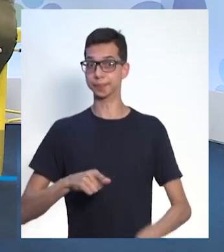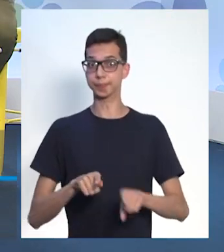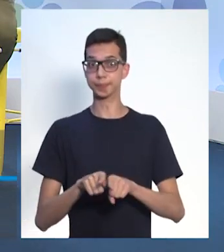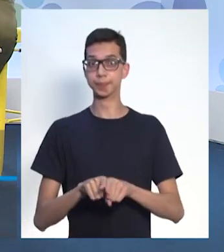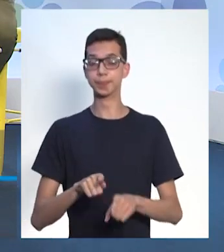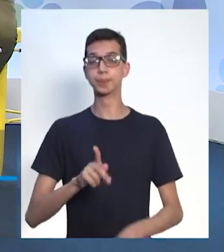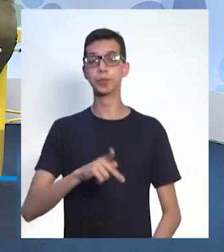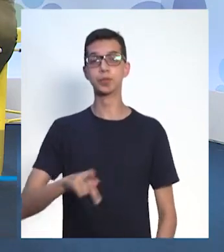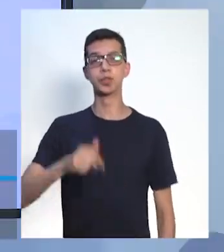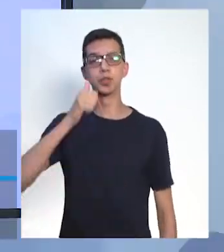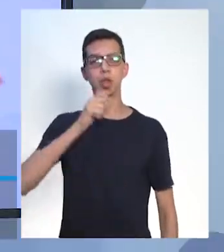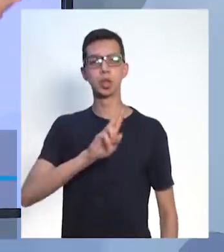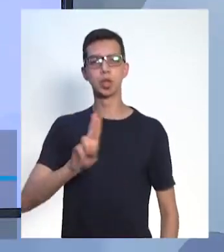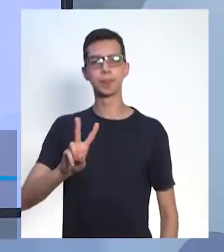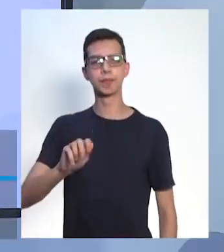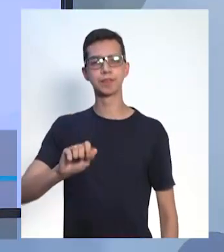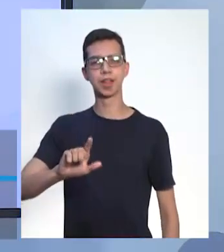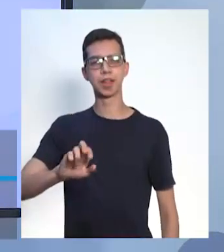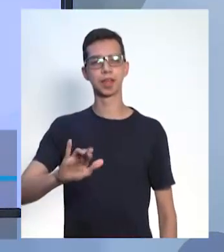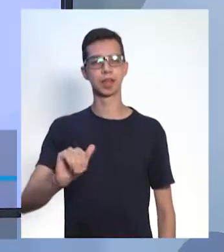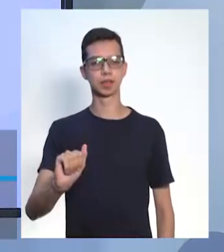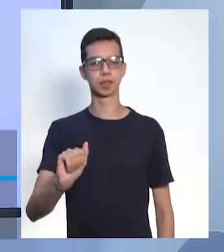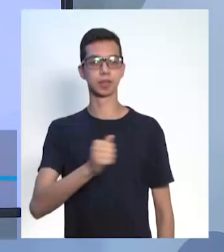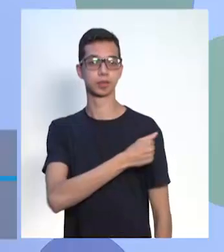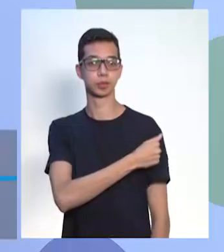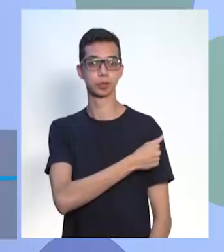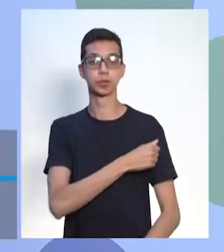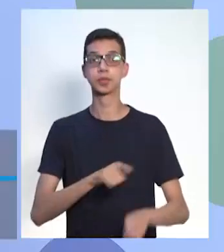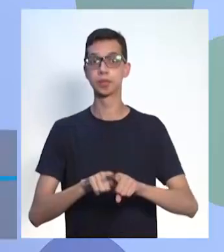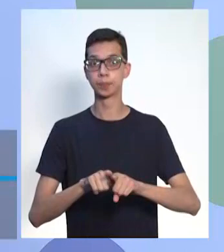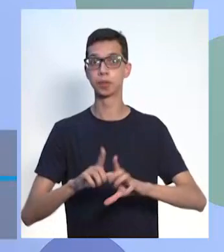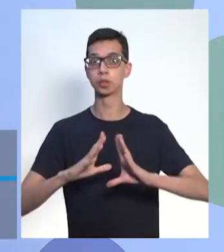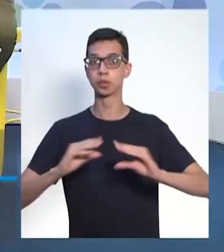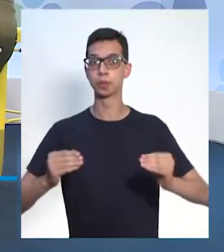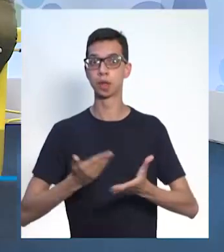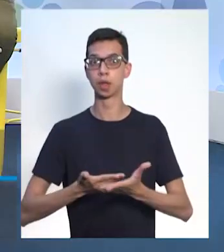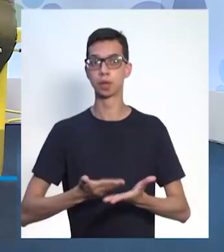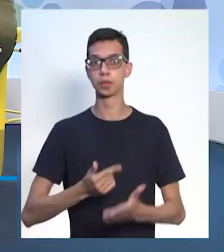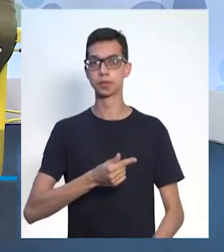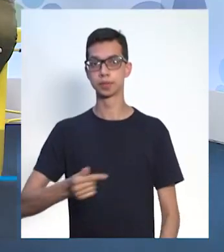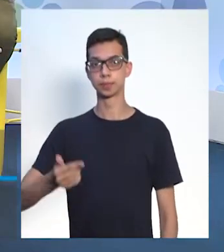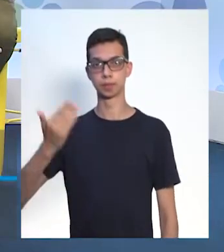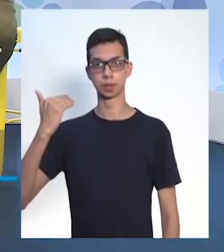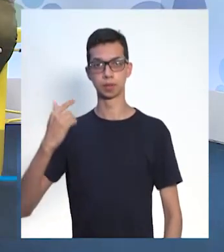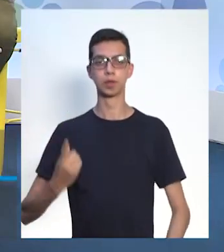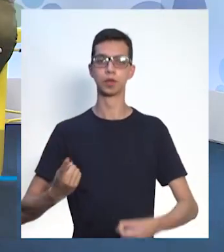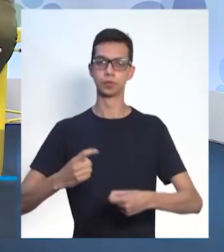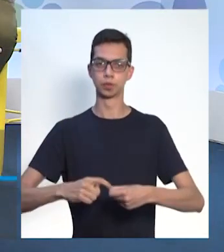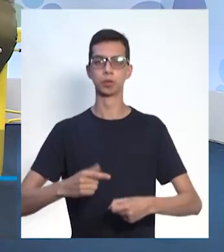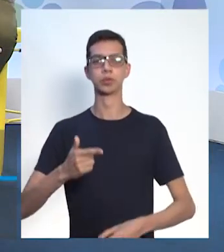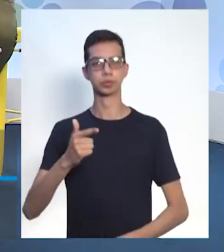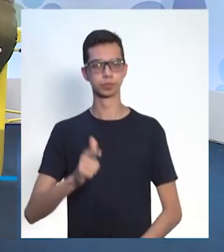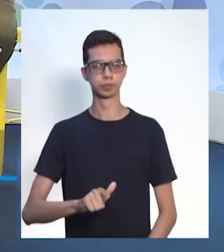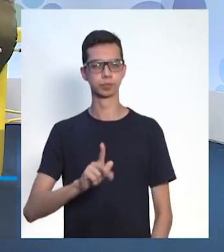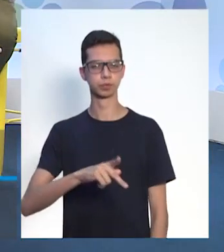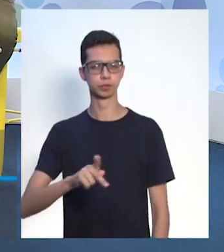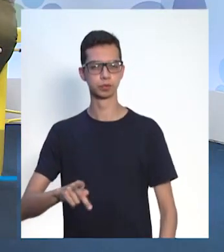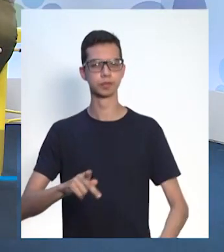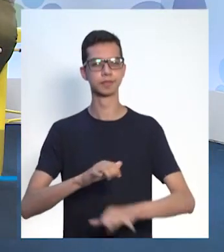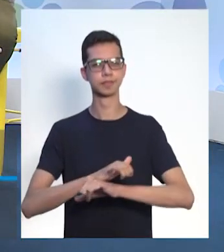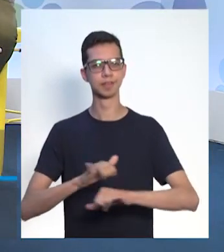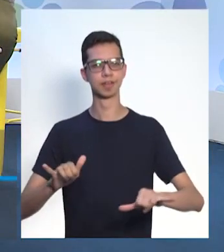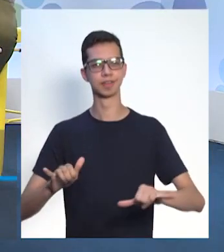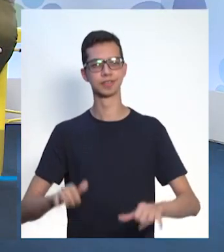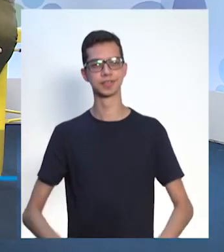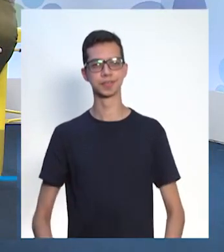professora Valéria, não foi, Giba? Foi? Os alunos da professora Valéria que também sumiram da aula na semana passada, não foi? Já estão voltando aí os alunos aí. A pessoa falando que tá.